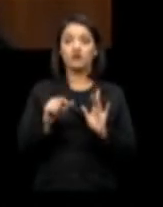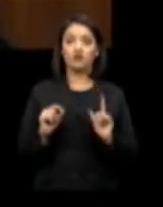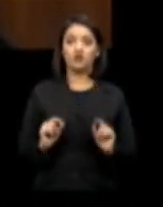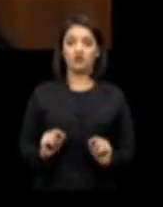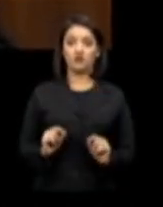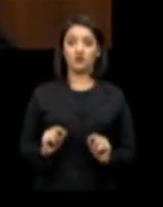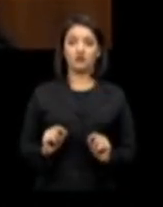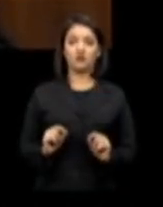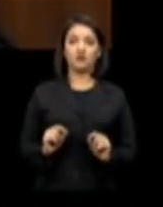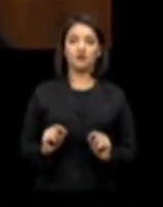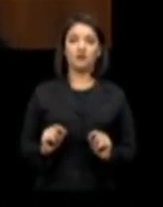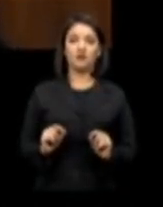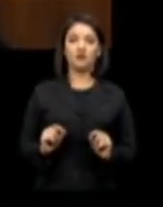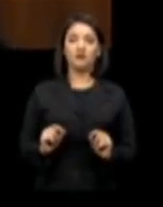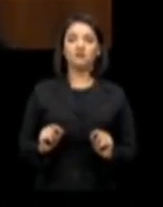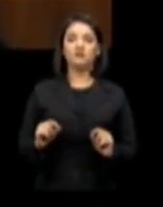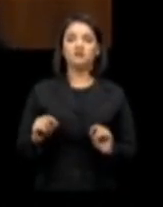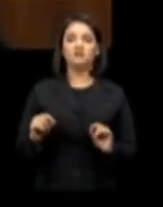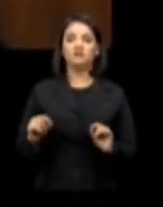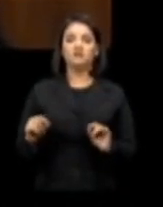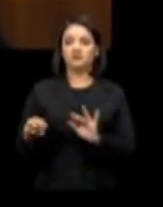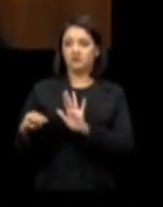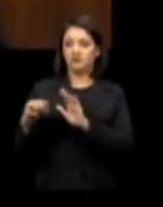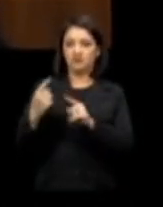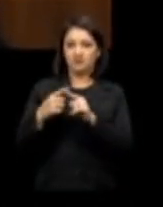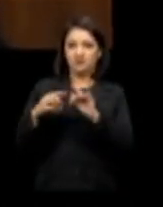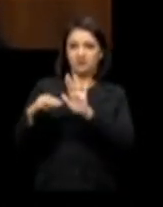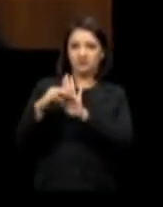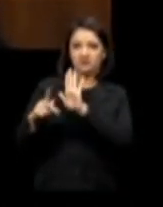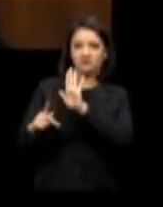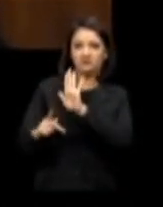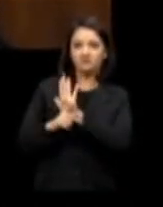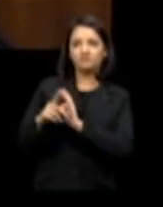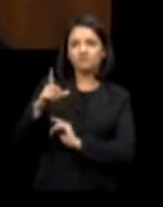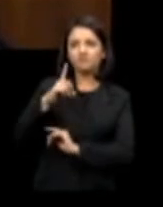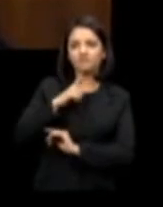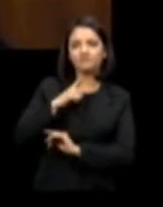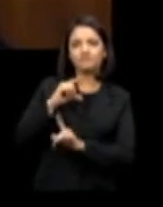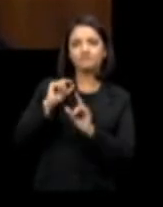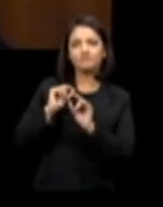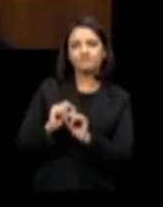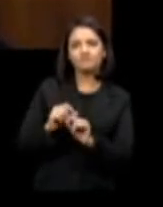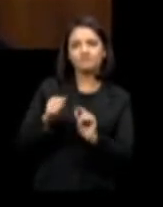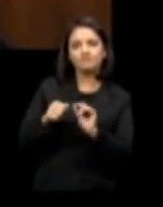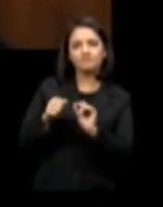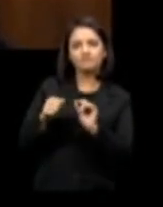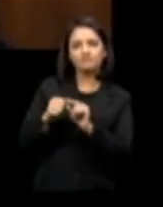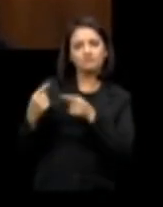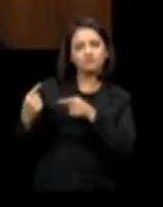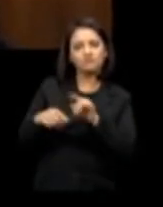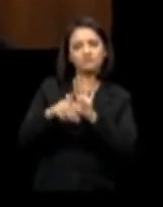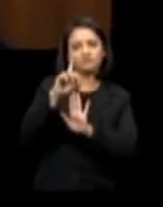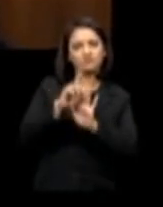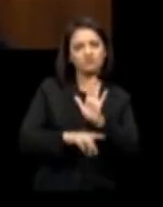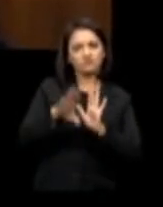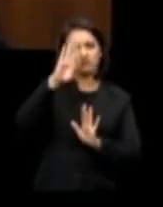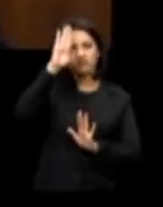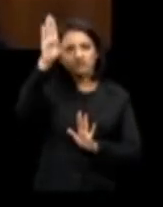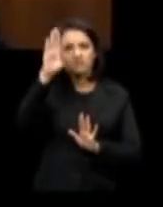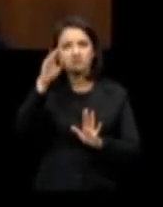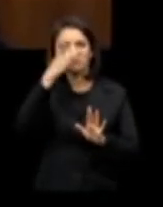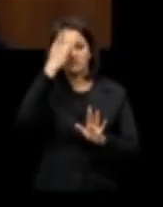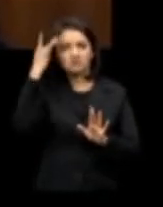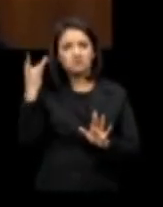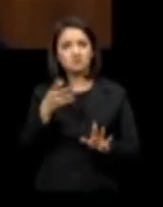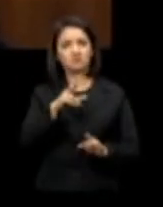o risco de a medida provisória impugnada comprometer os direitos fundamentais à inviolabilidade da intimidade, da